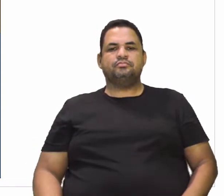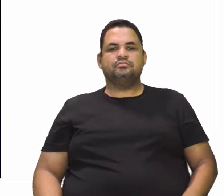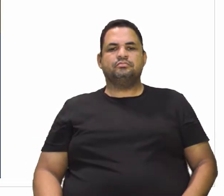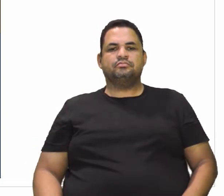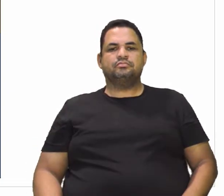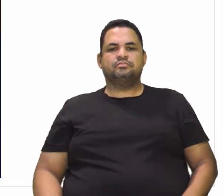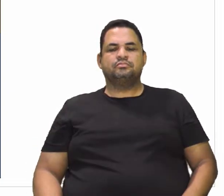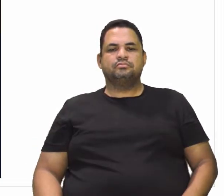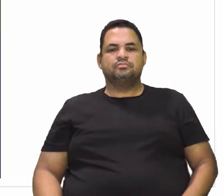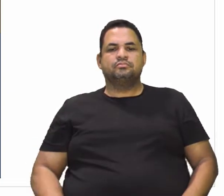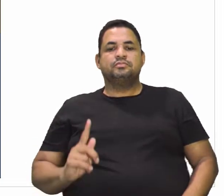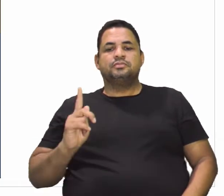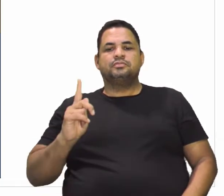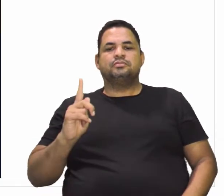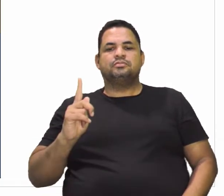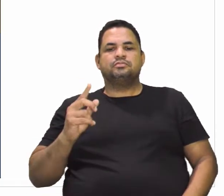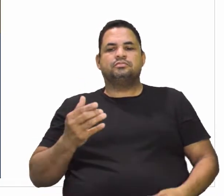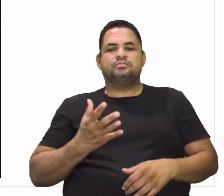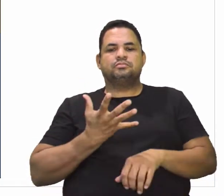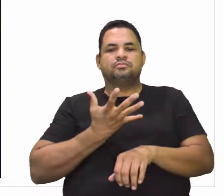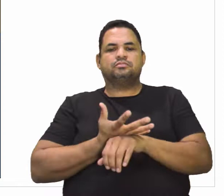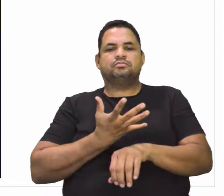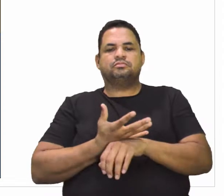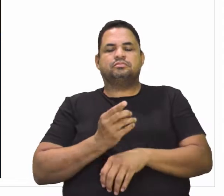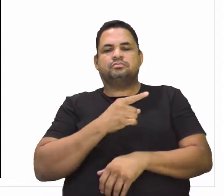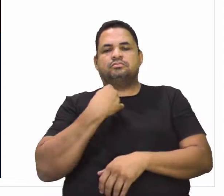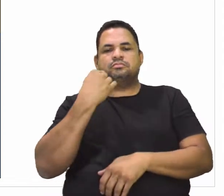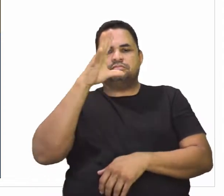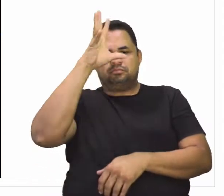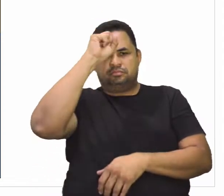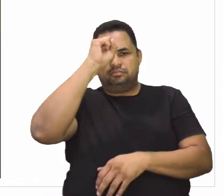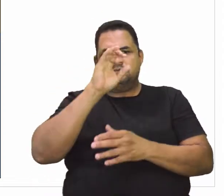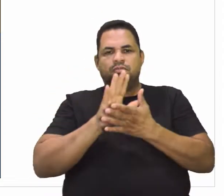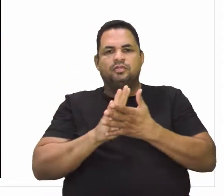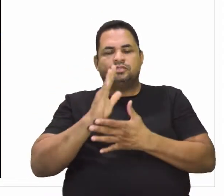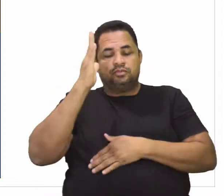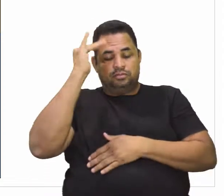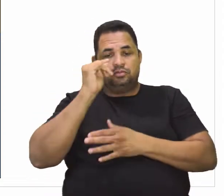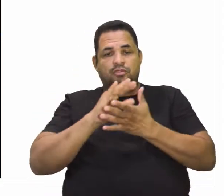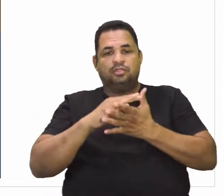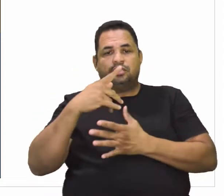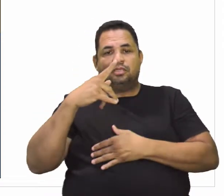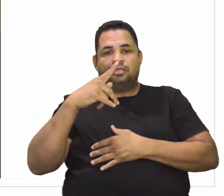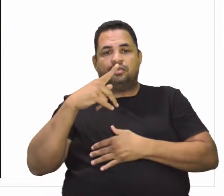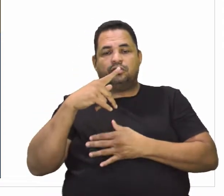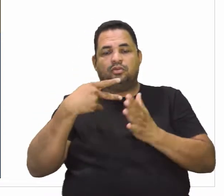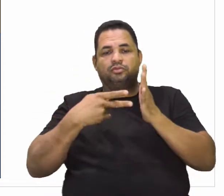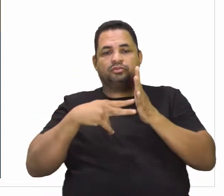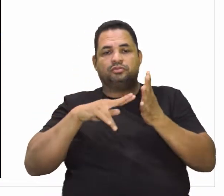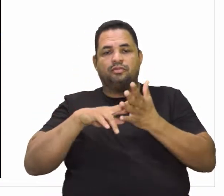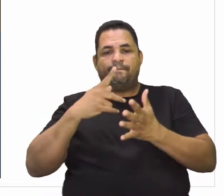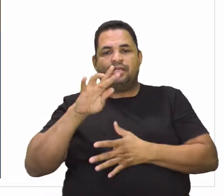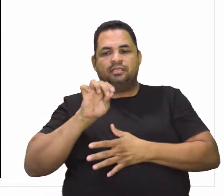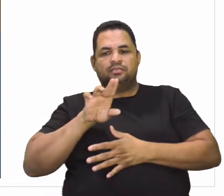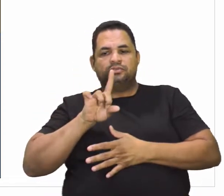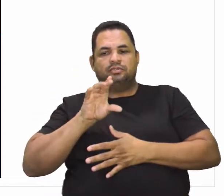Em geografia, nós aprendemos o que é uma península. E uma